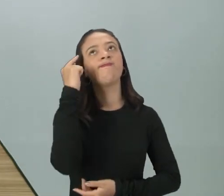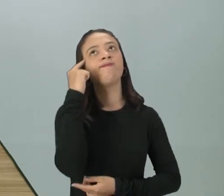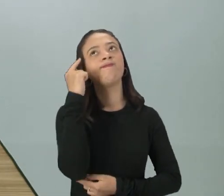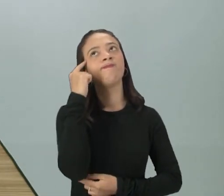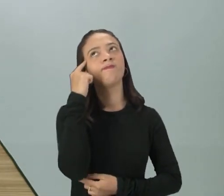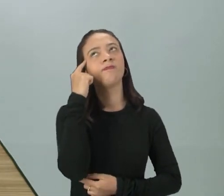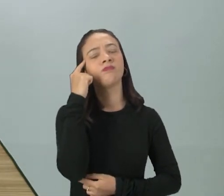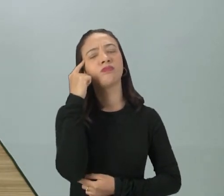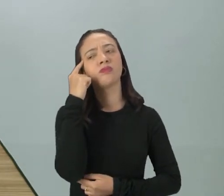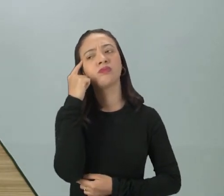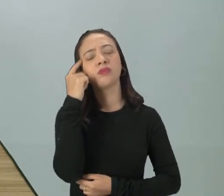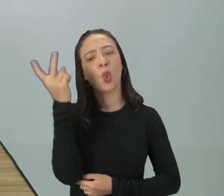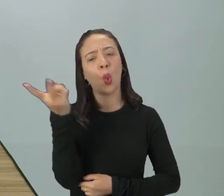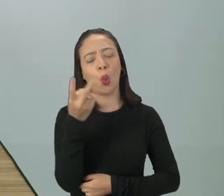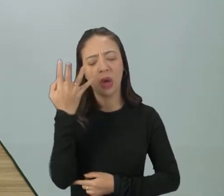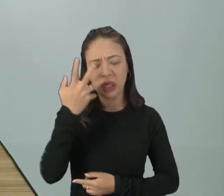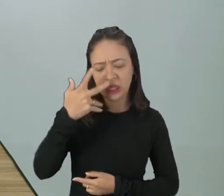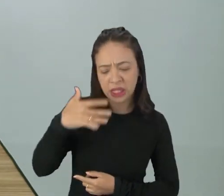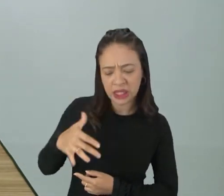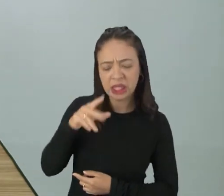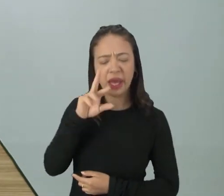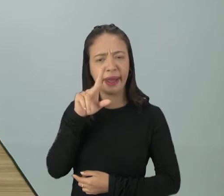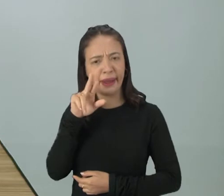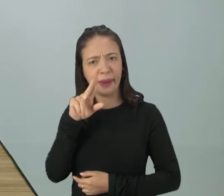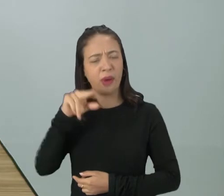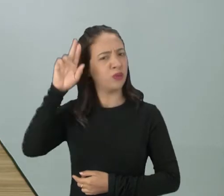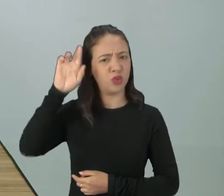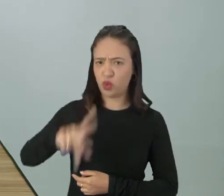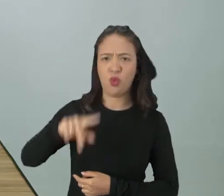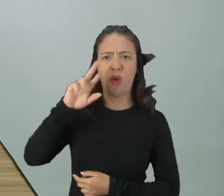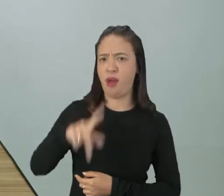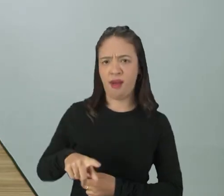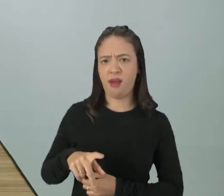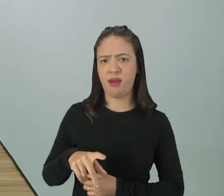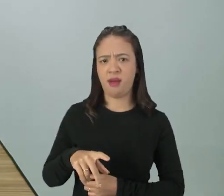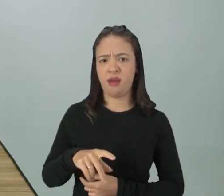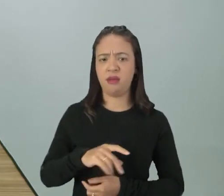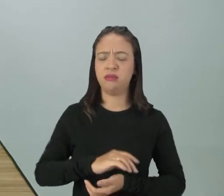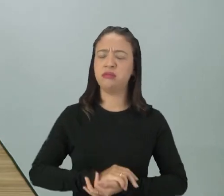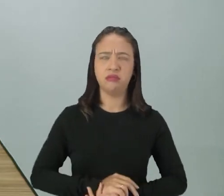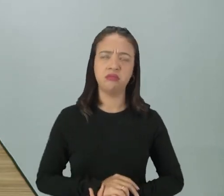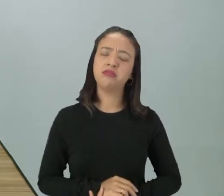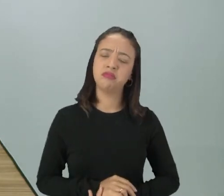As duas crianças não eram irmãos.